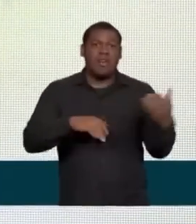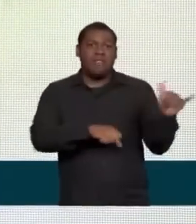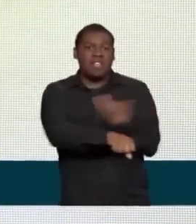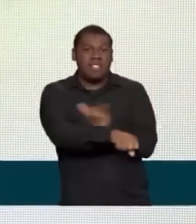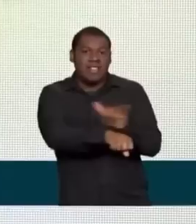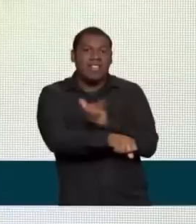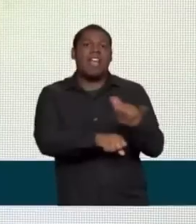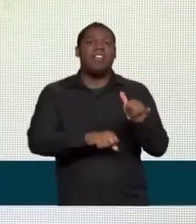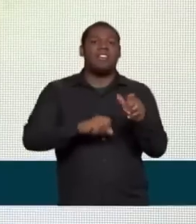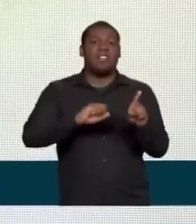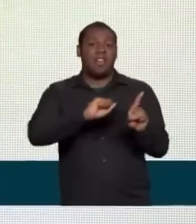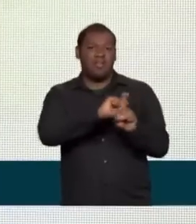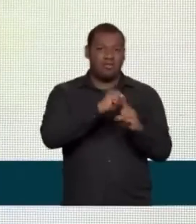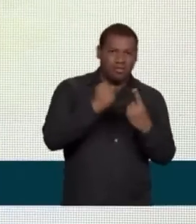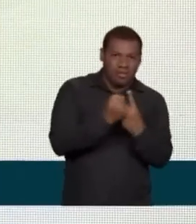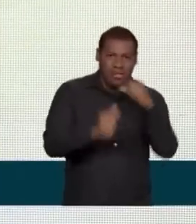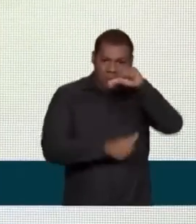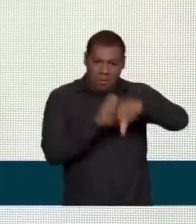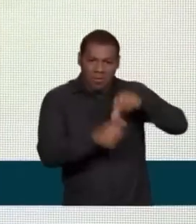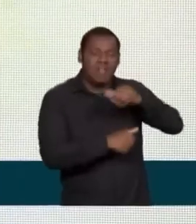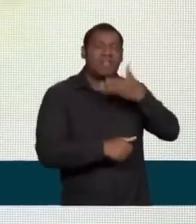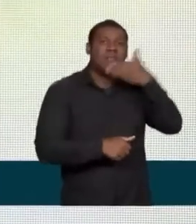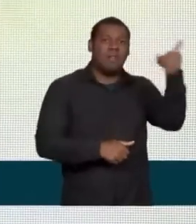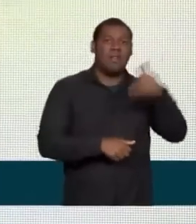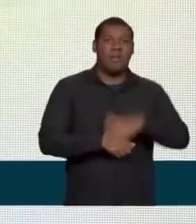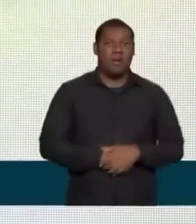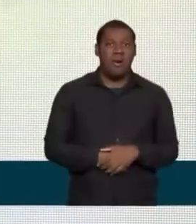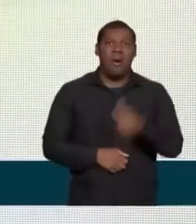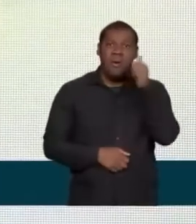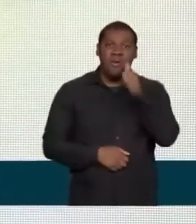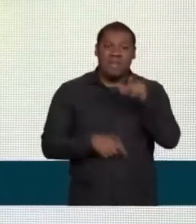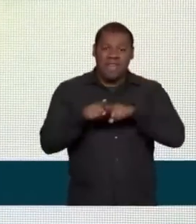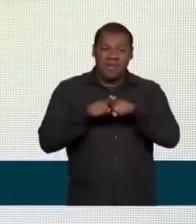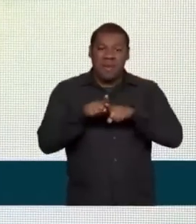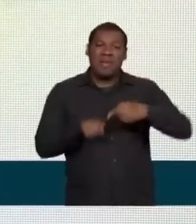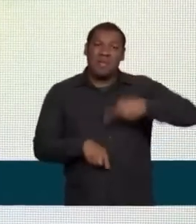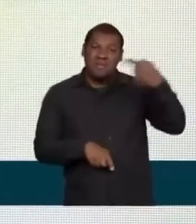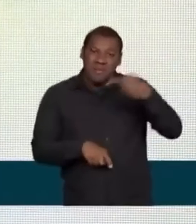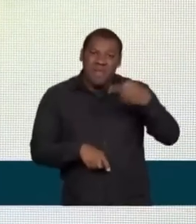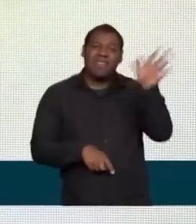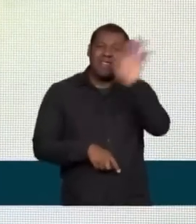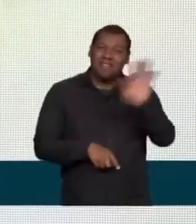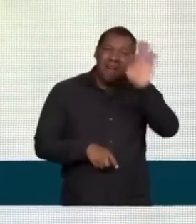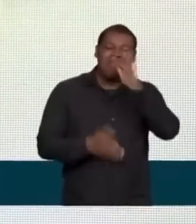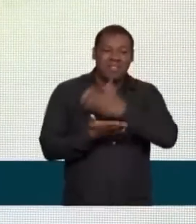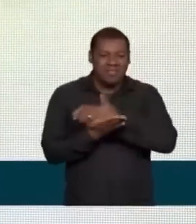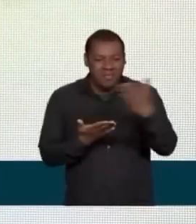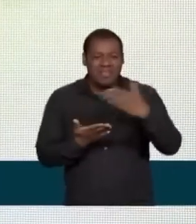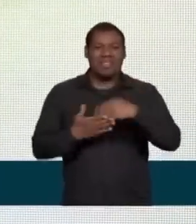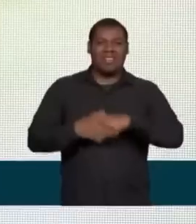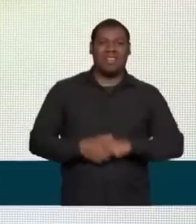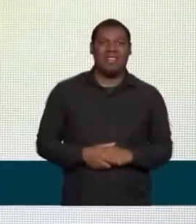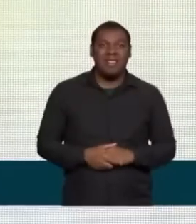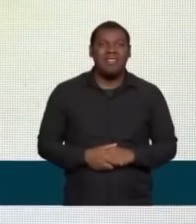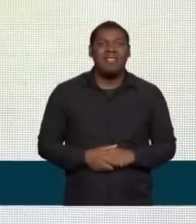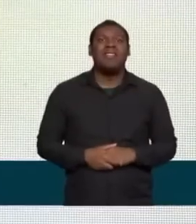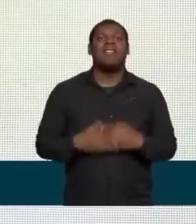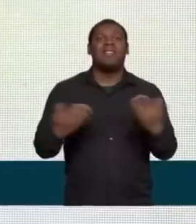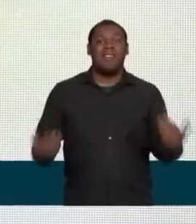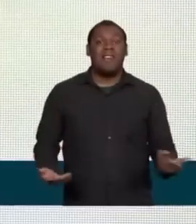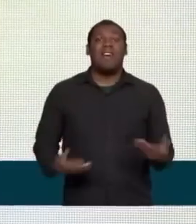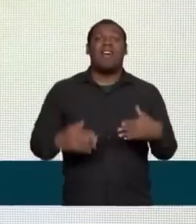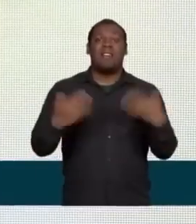minha irmã mais velha, primeira da família a entrar na faculdade. Esse relato não é exatamente